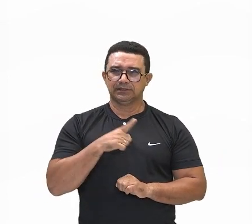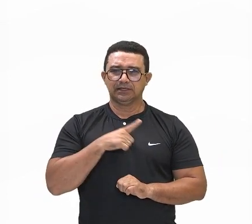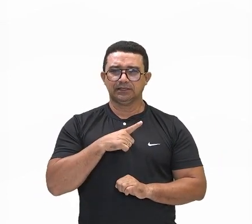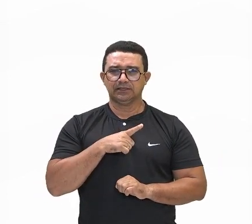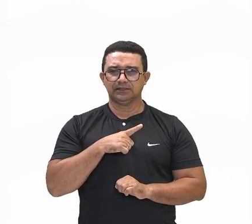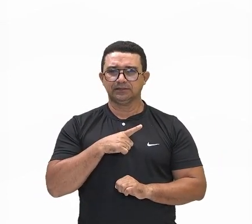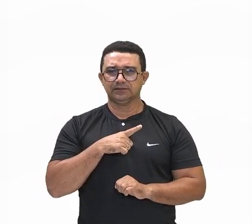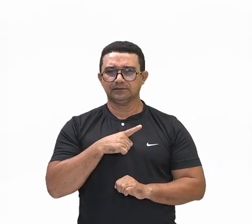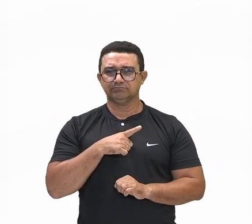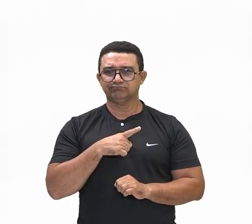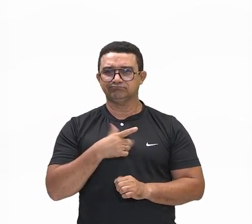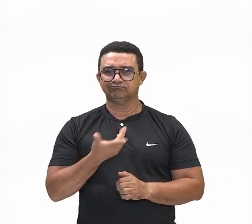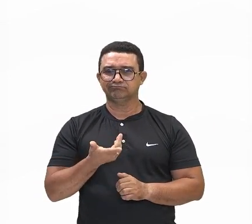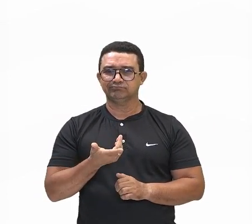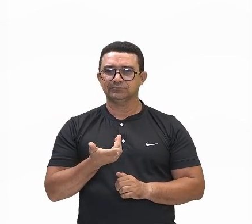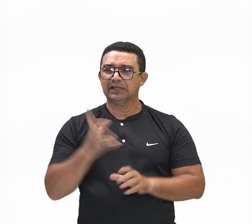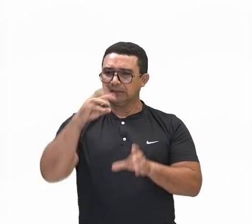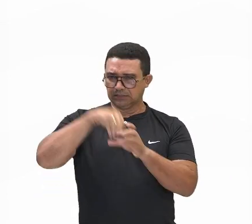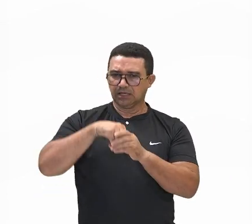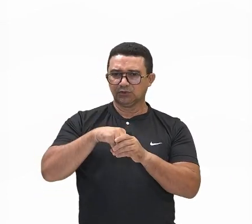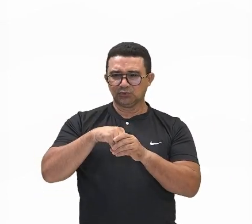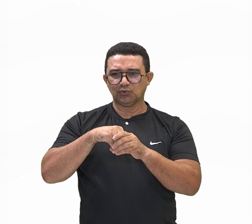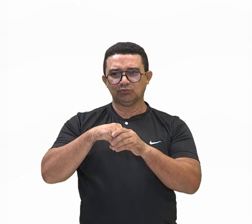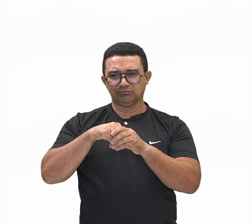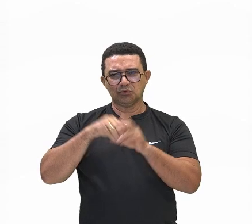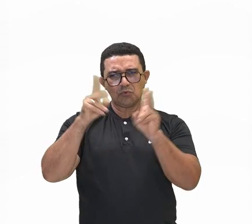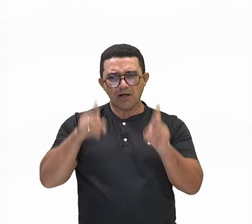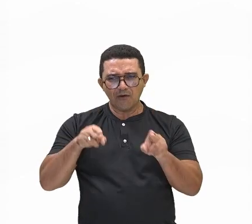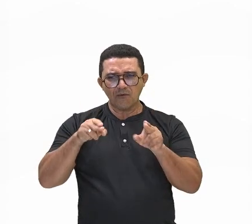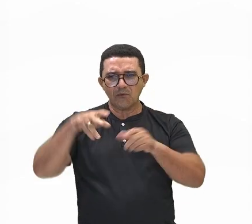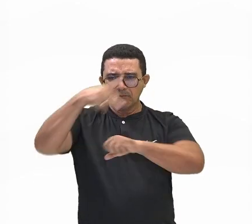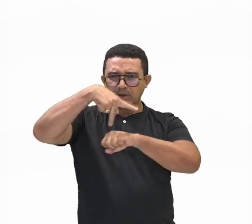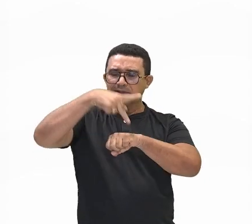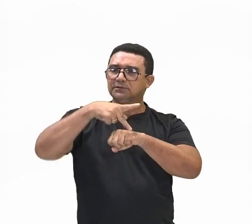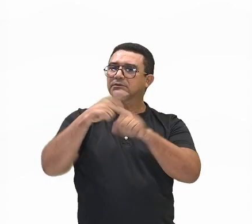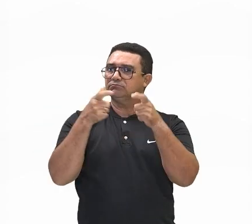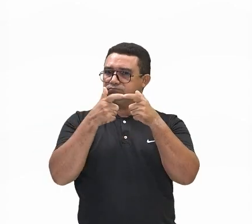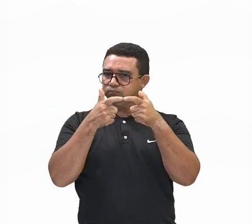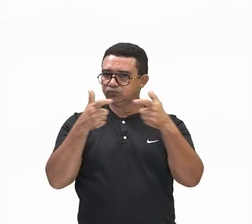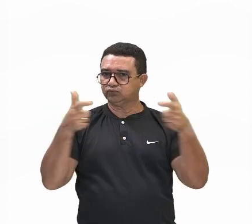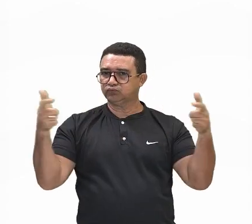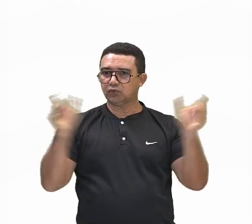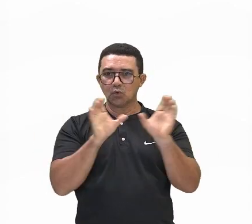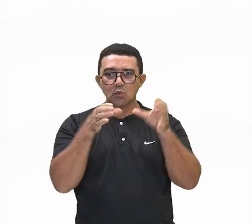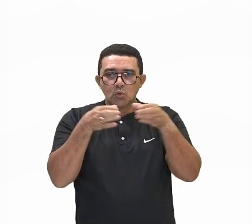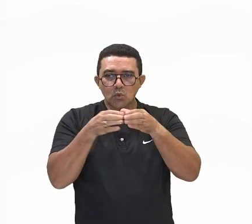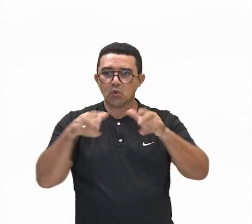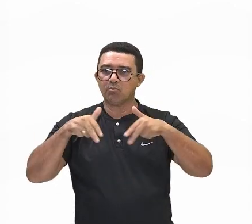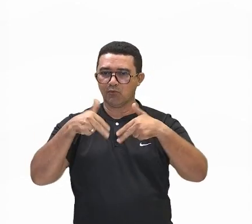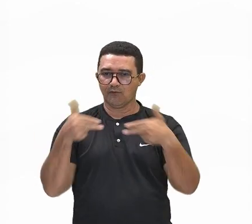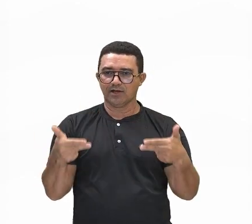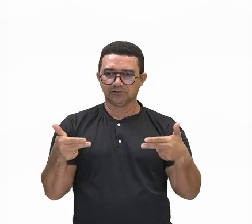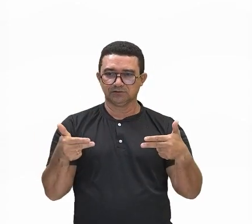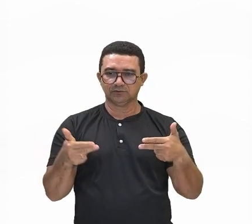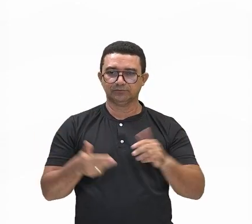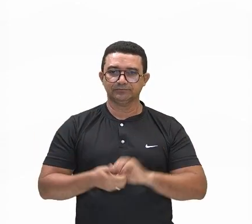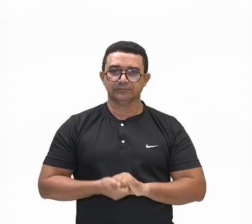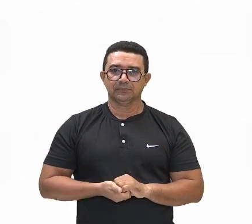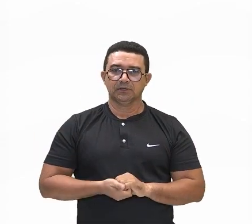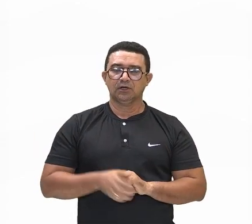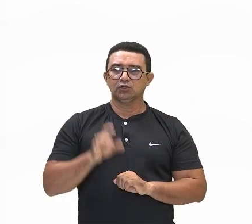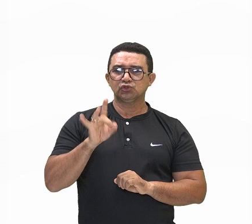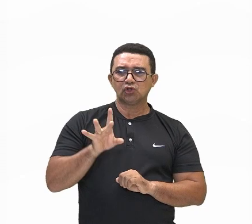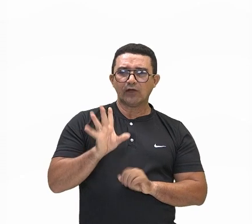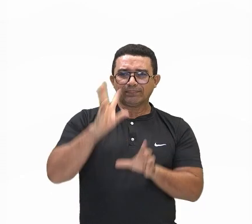aí, né, em um mesmo país, em um único país, né, grande quantidade desses grupos, tá? Só na